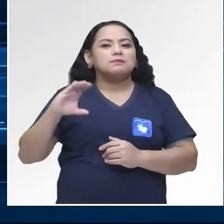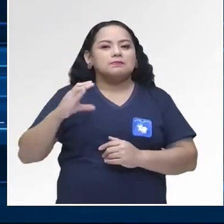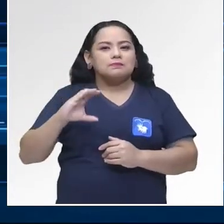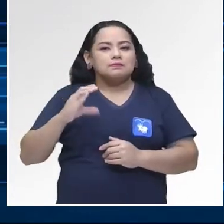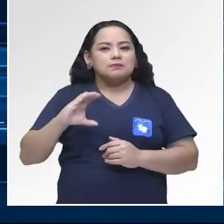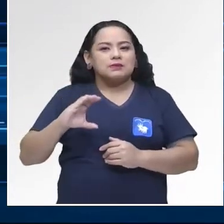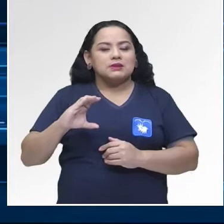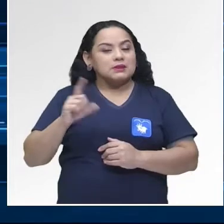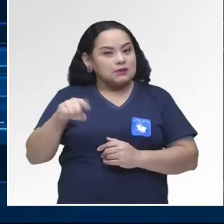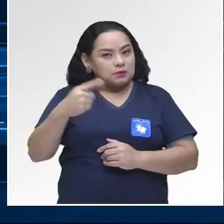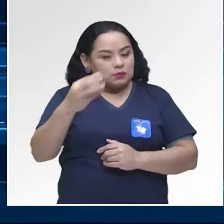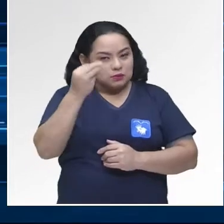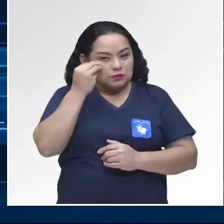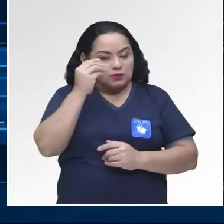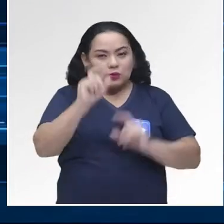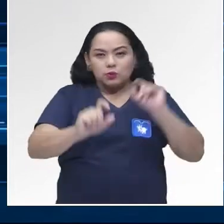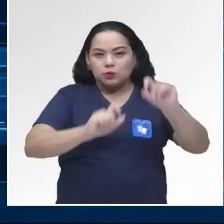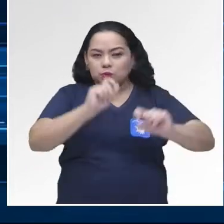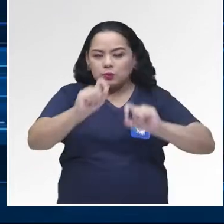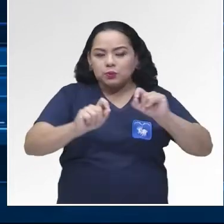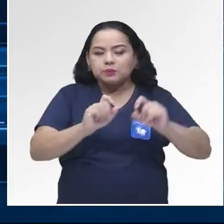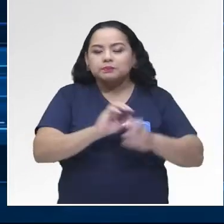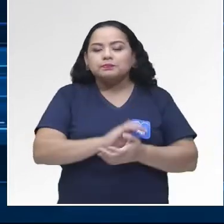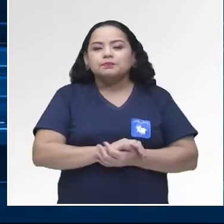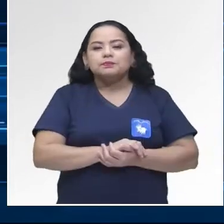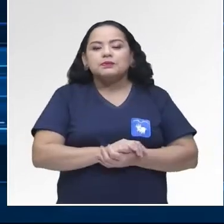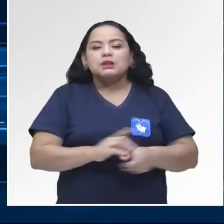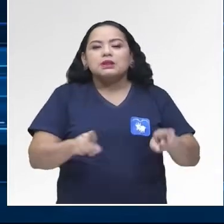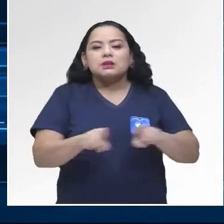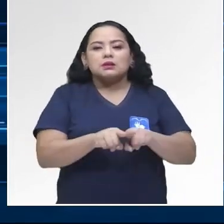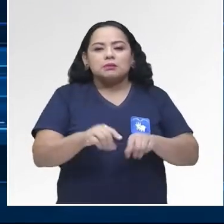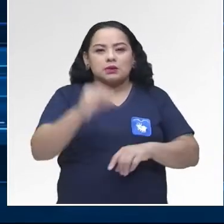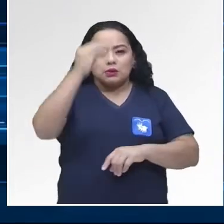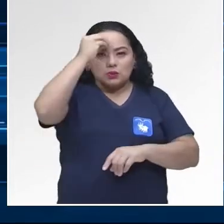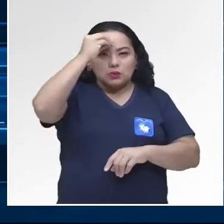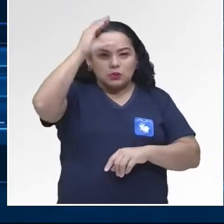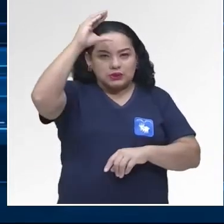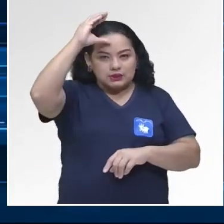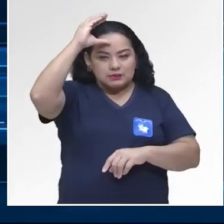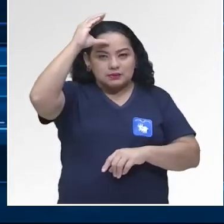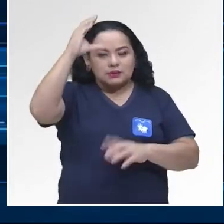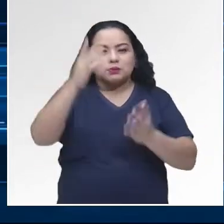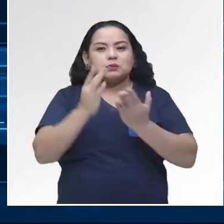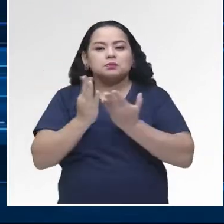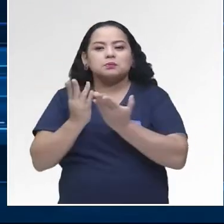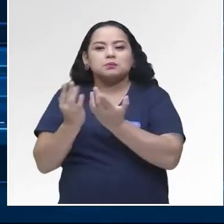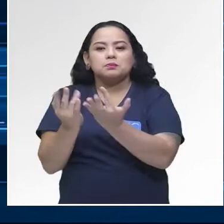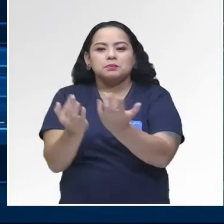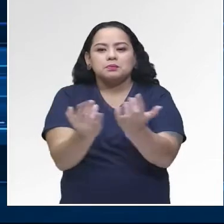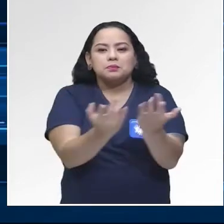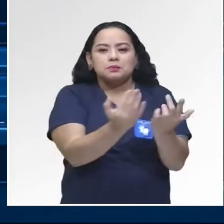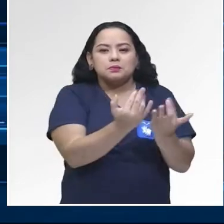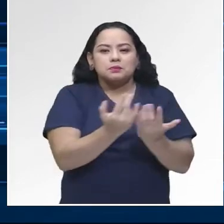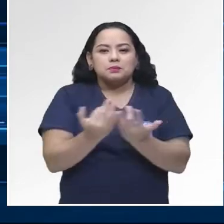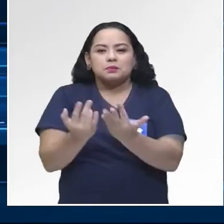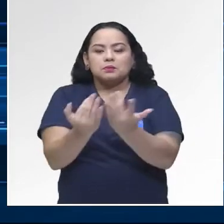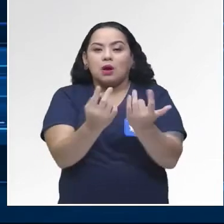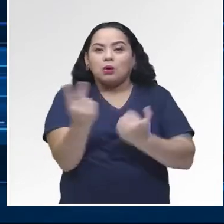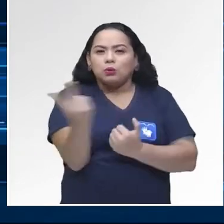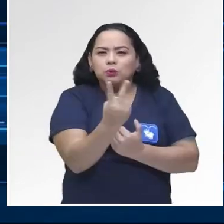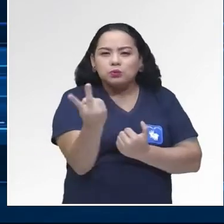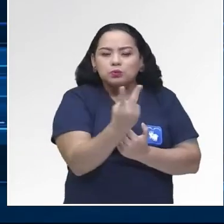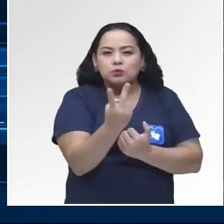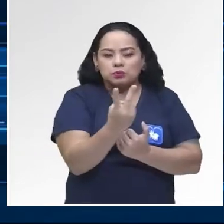que a gente vai ver depois o que é isso, e o conhecimento do senso comum. Ambos são conhecimento, ambos têm